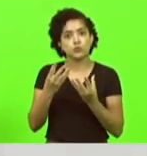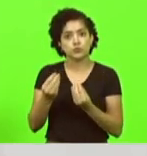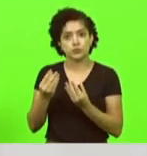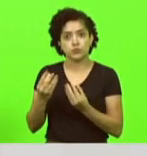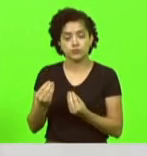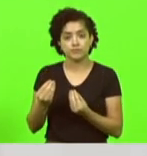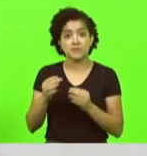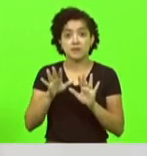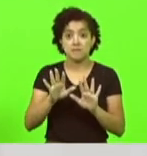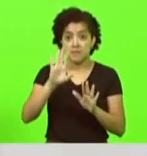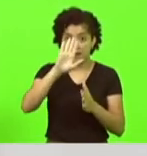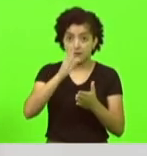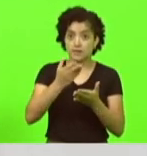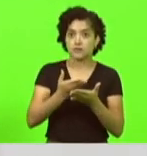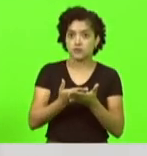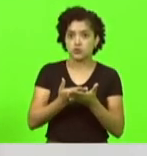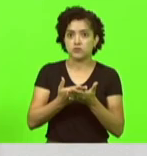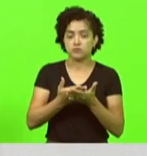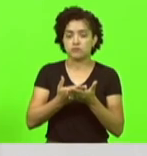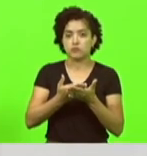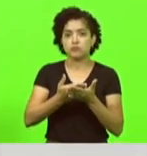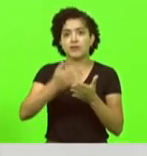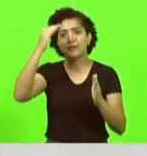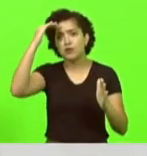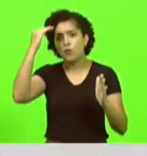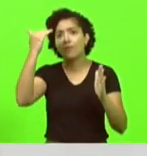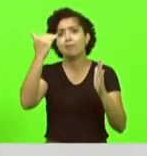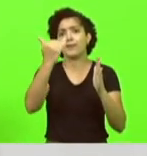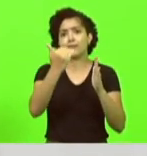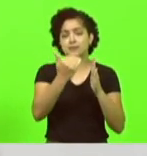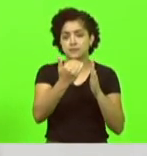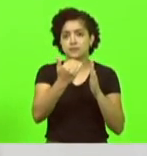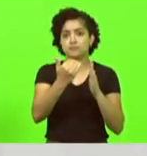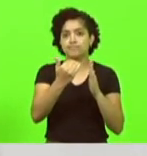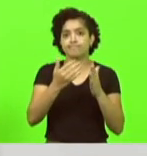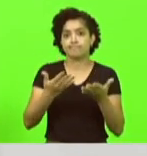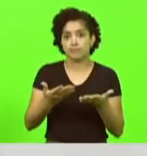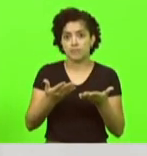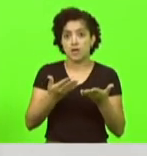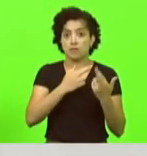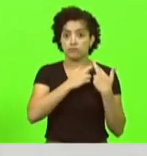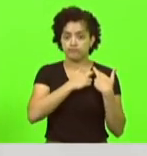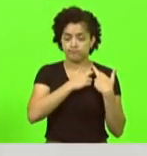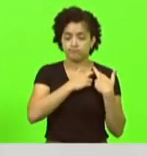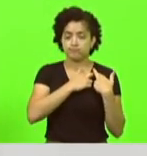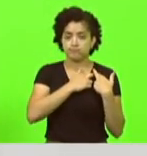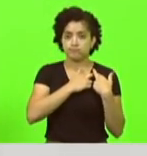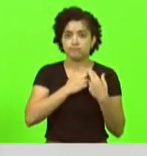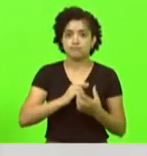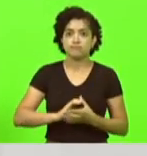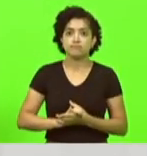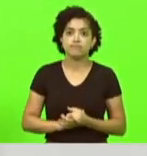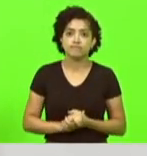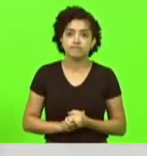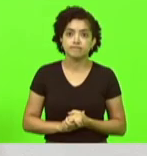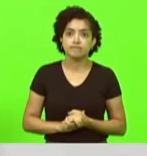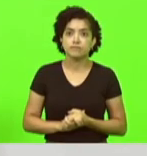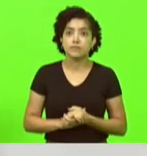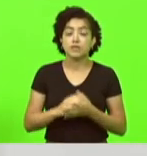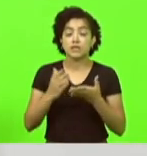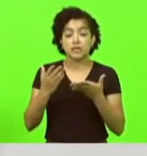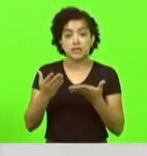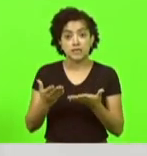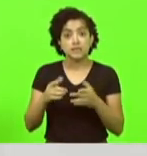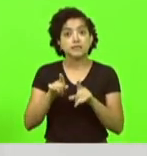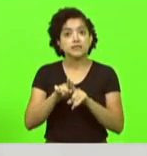é mas acredito que cumprir com o meu dever e espero que tenha sido ao contento deixando